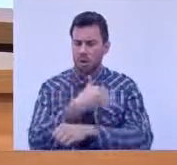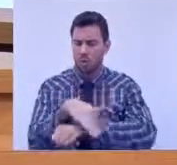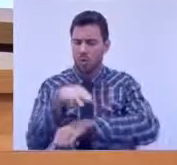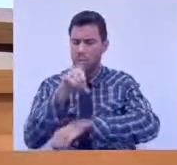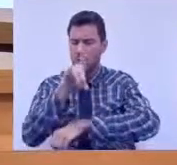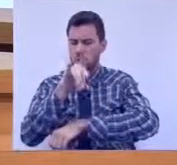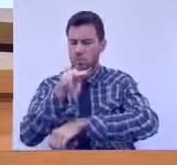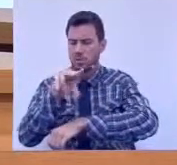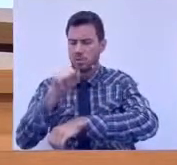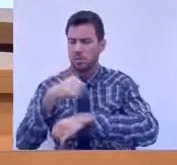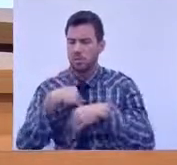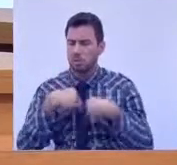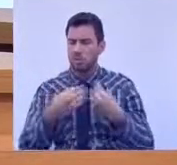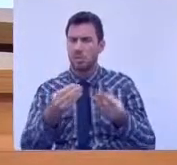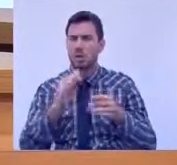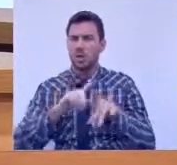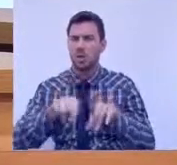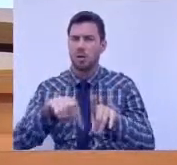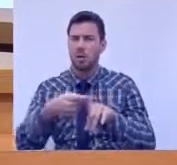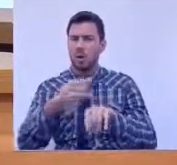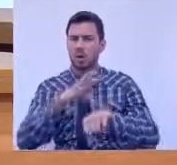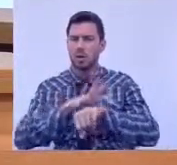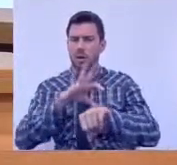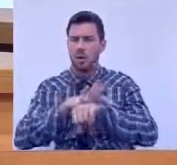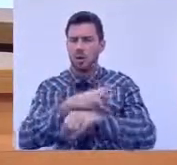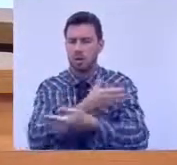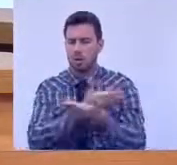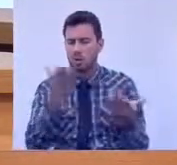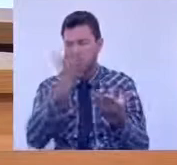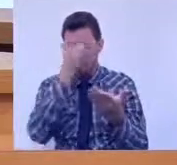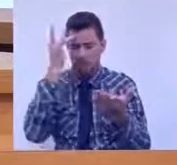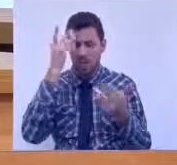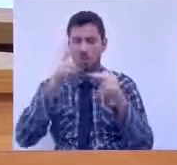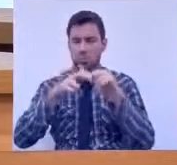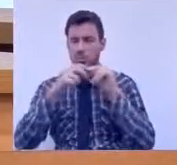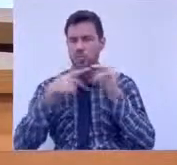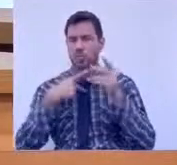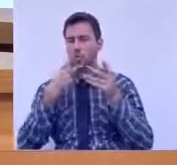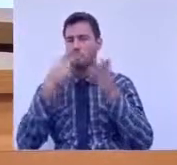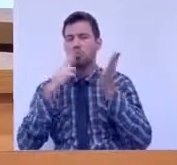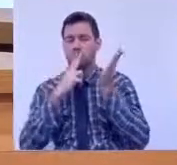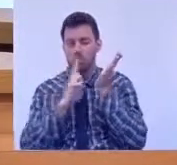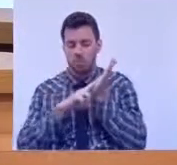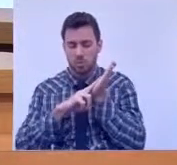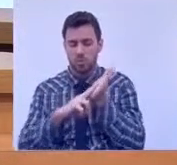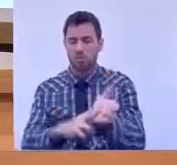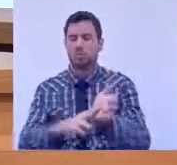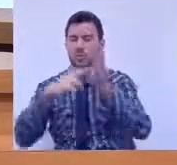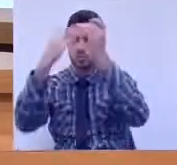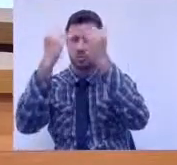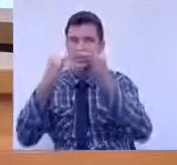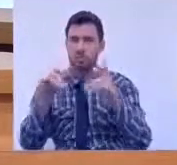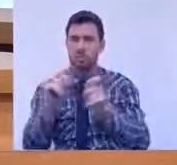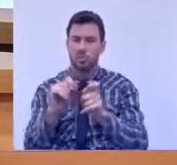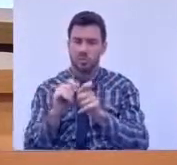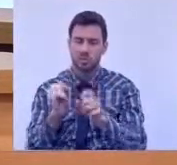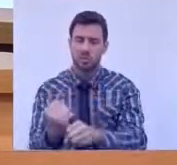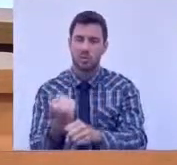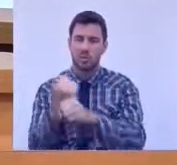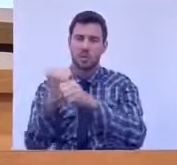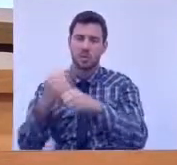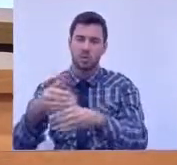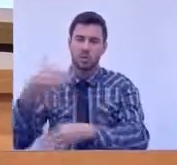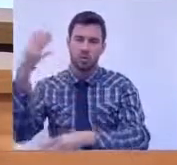dê um pouco mais de segurança para aquele pessoal. Porque eu fiz um ofício exatamente encaminhando, pedindo ali que murasse o terreno e colocasse uma